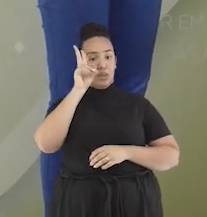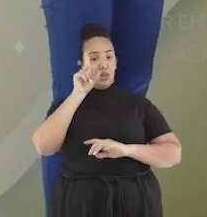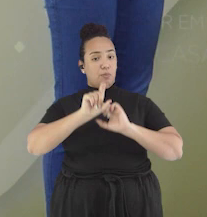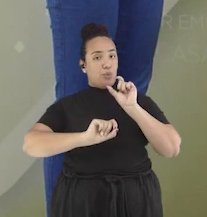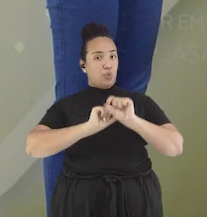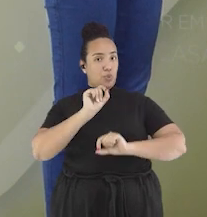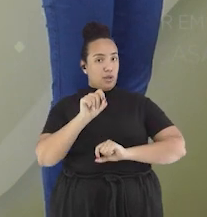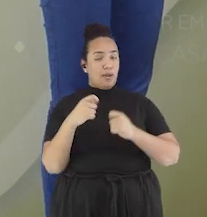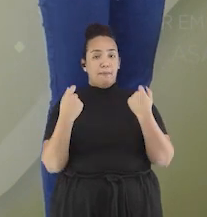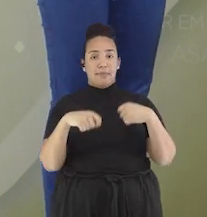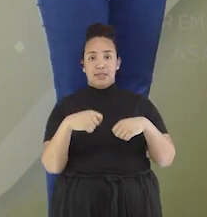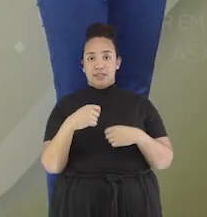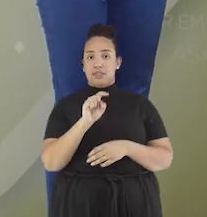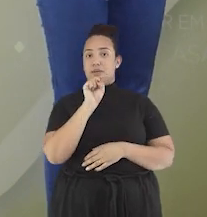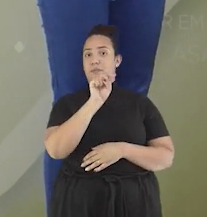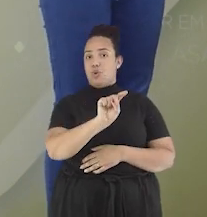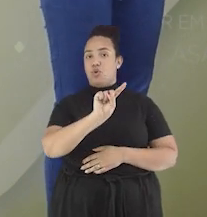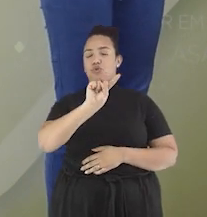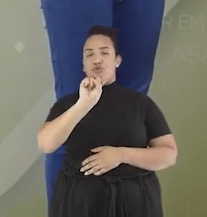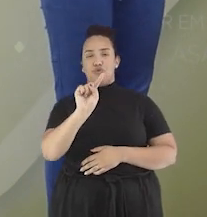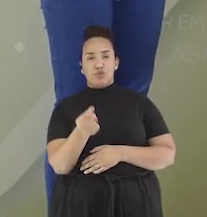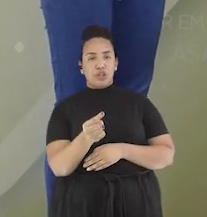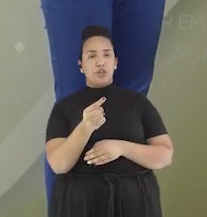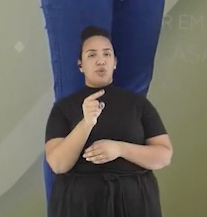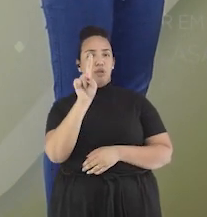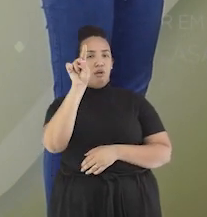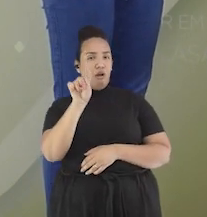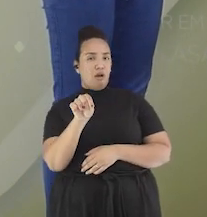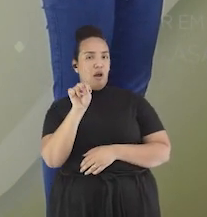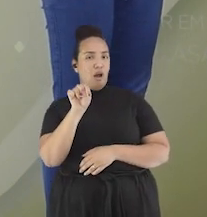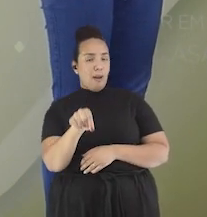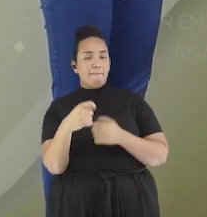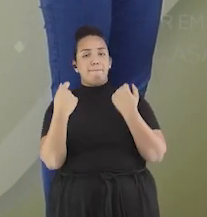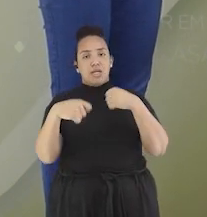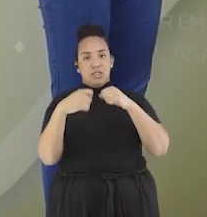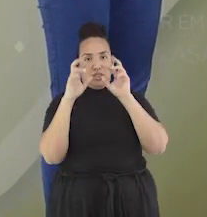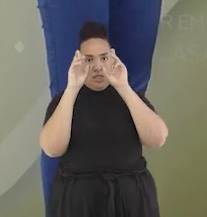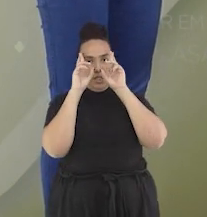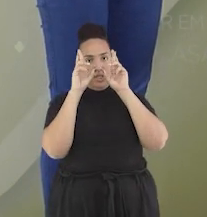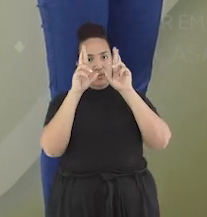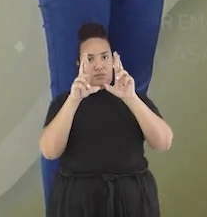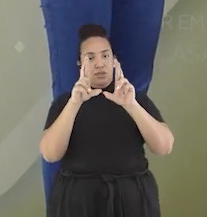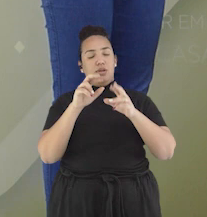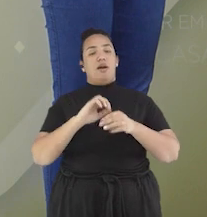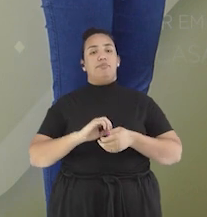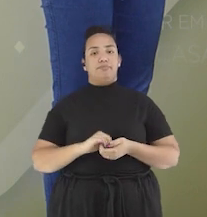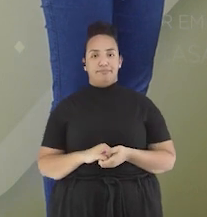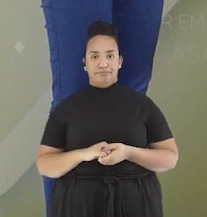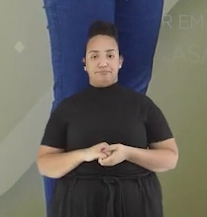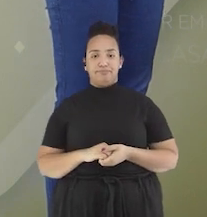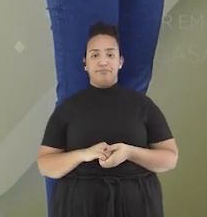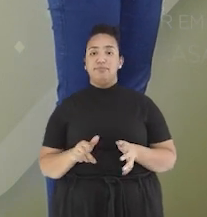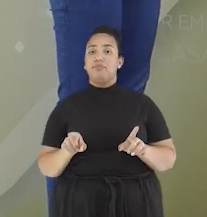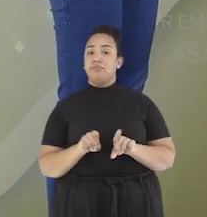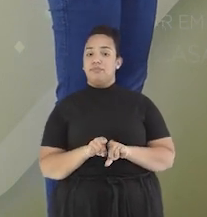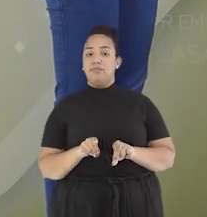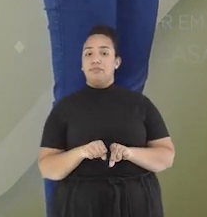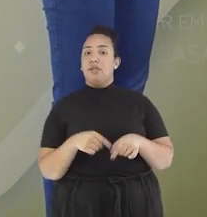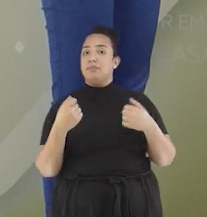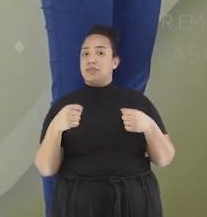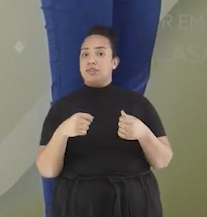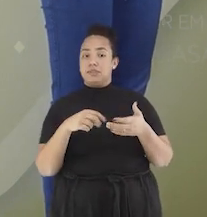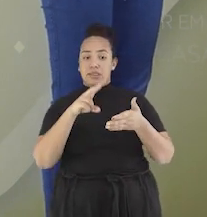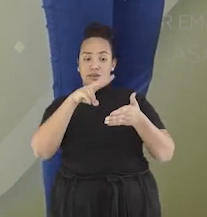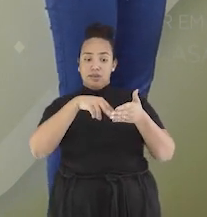Lembrando que respeitar os sinais de pontuação é muito importante na hora da leitura do texto. E também fazer